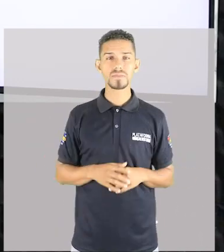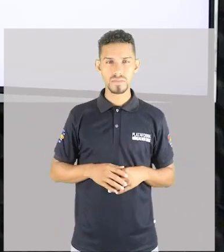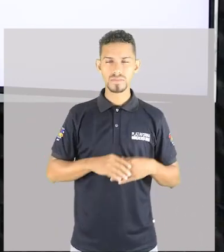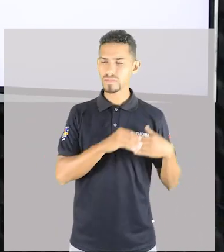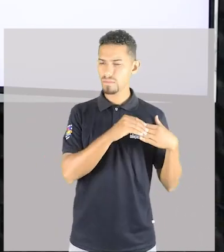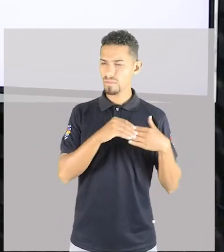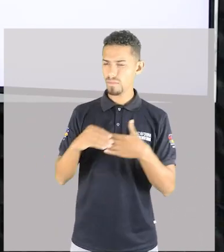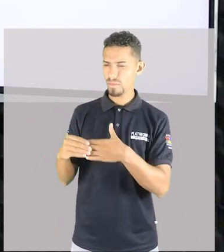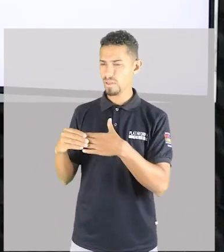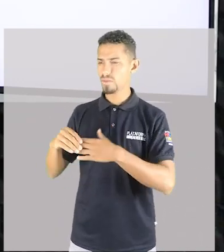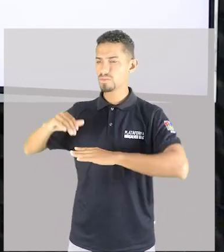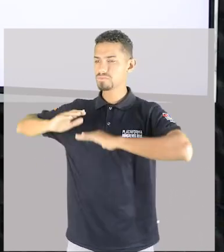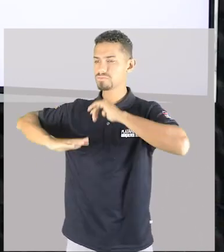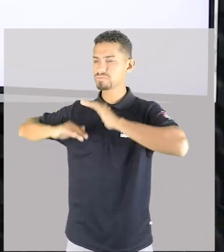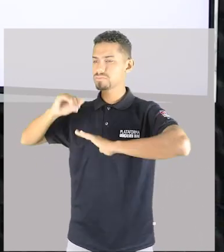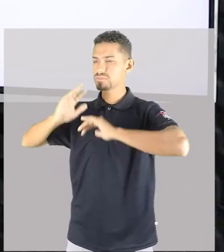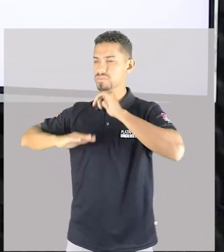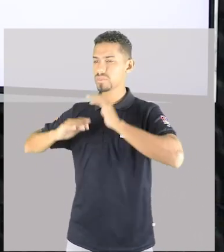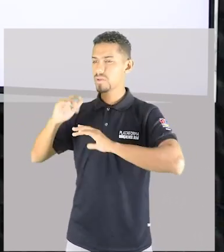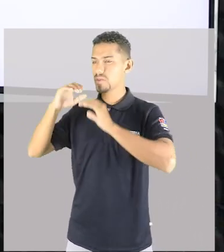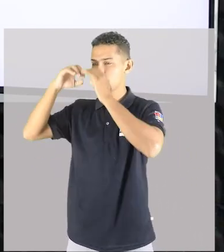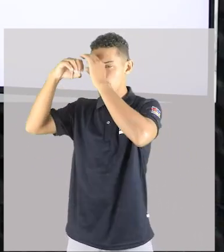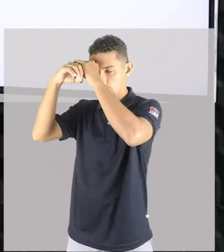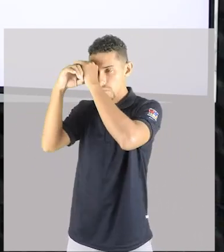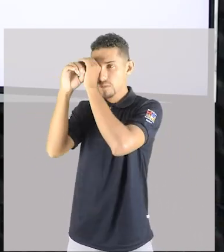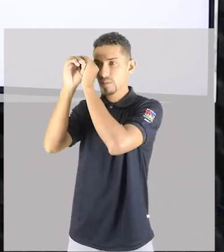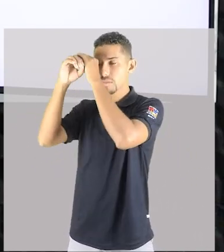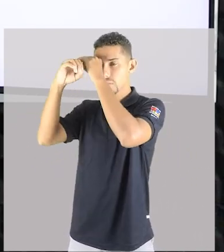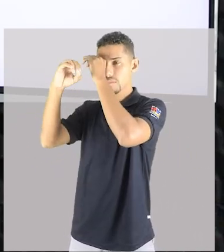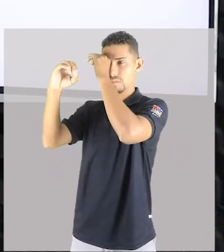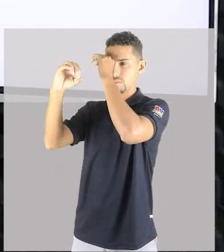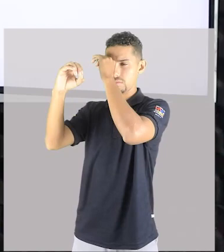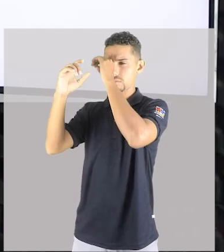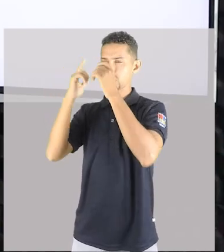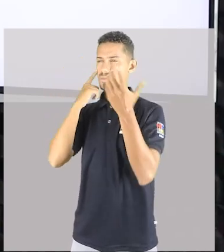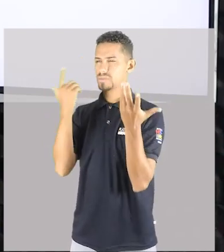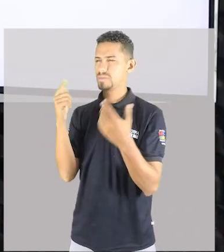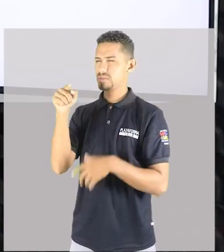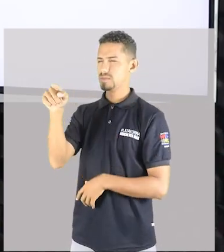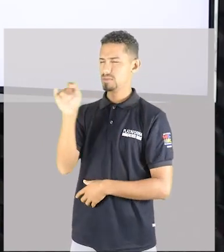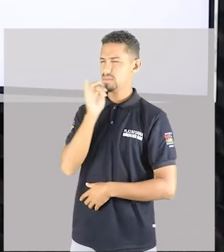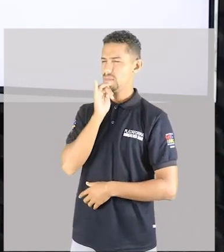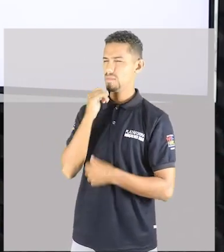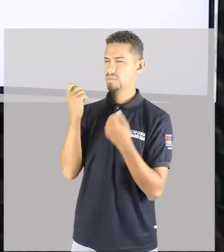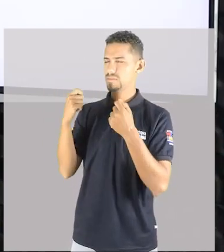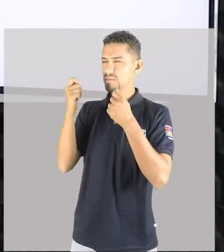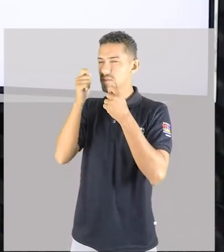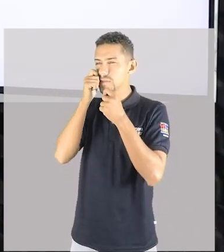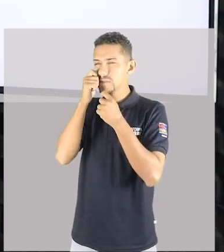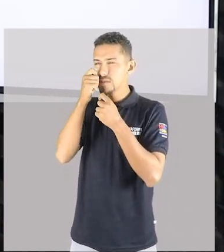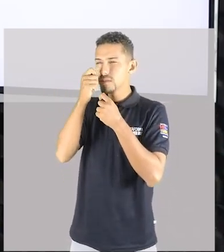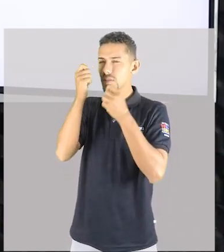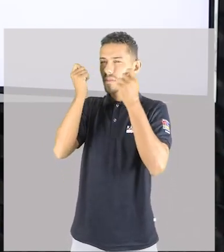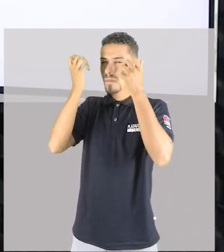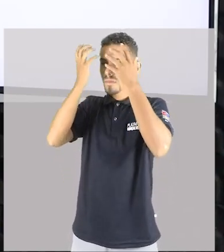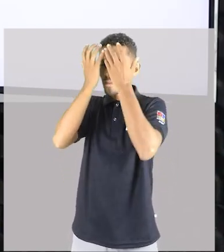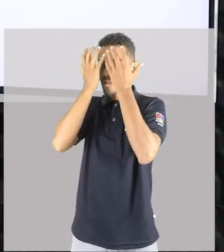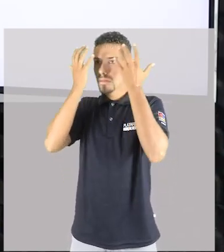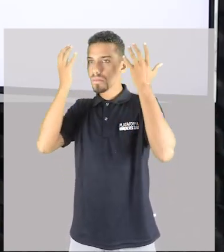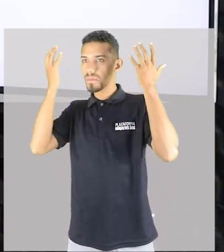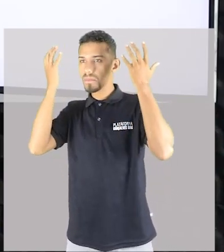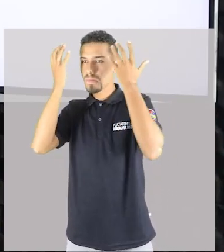filho ao oftalmologista, Renata teve a notícia de que o garoto tinha dificuldade em enxergar de perto. Então, gente, enxergar de